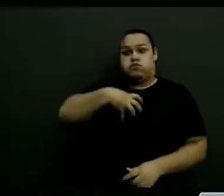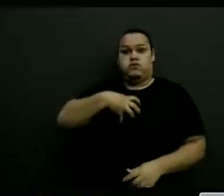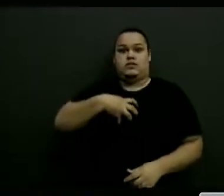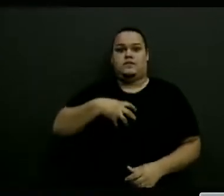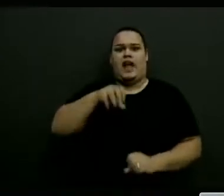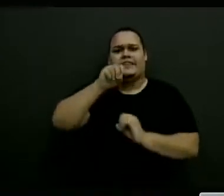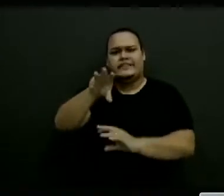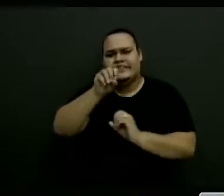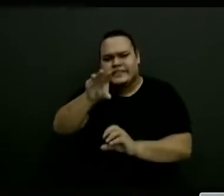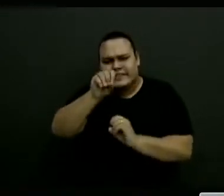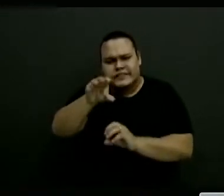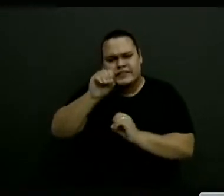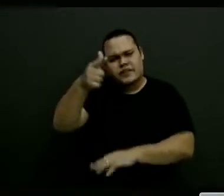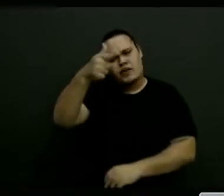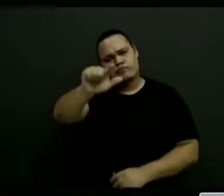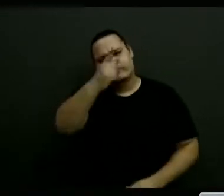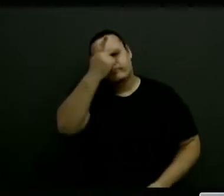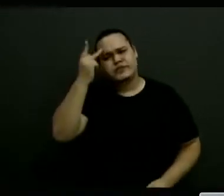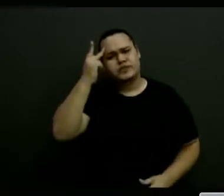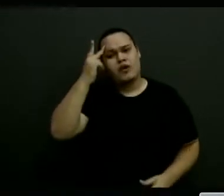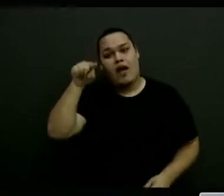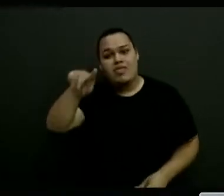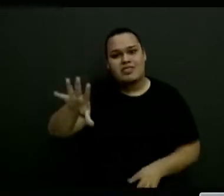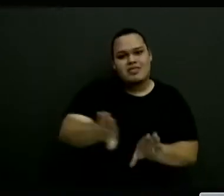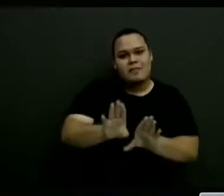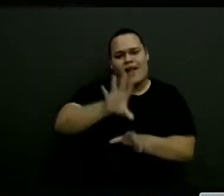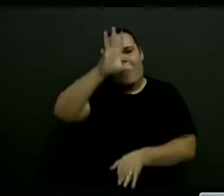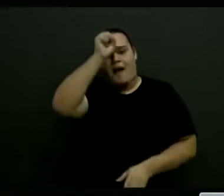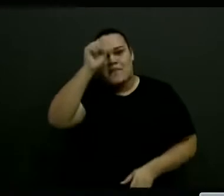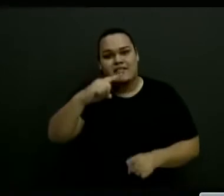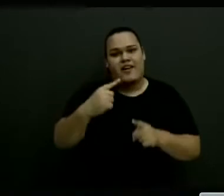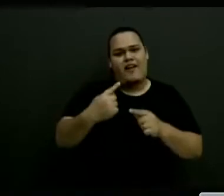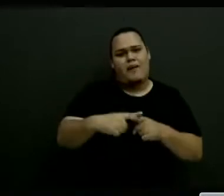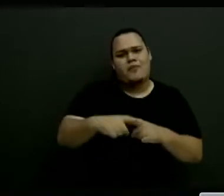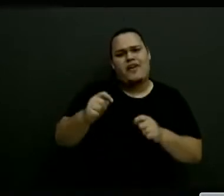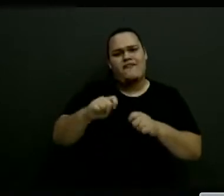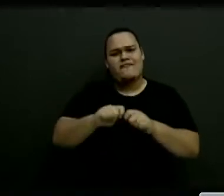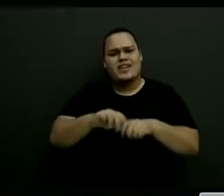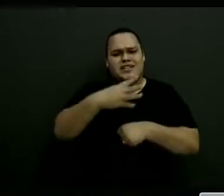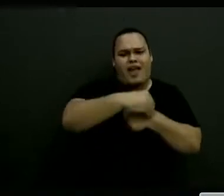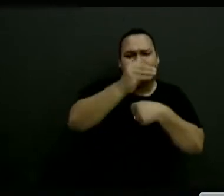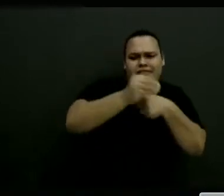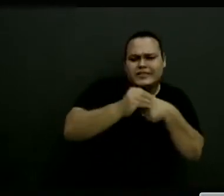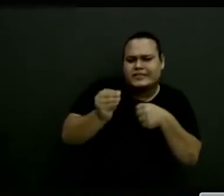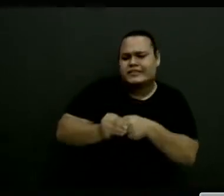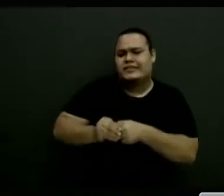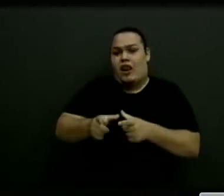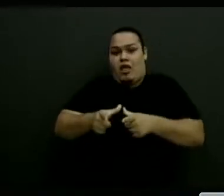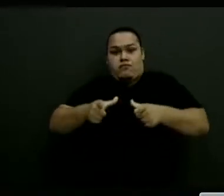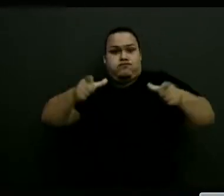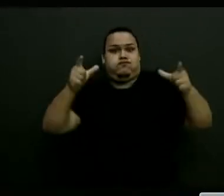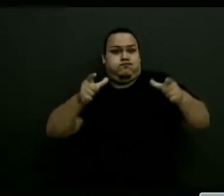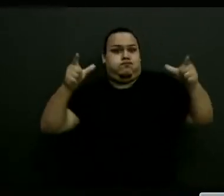Para produzir frutos. E levar a igreja às células, à multiplicação.